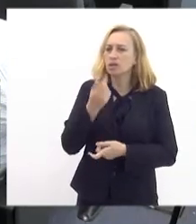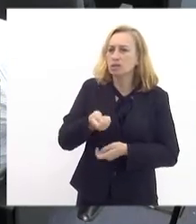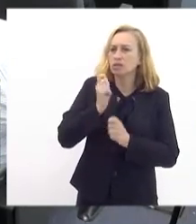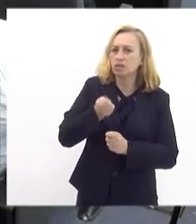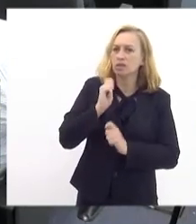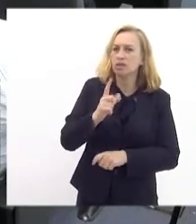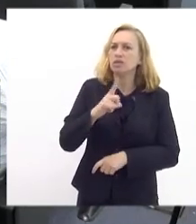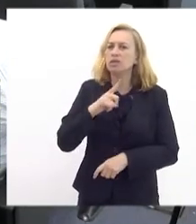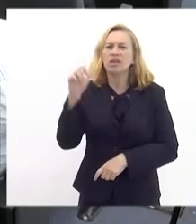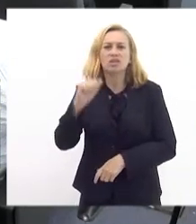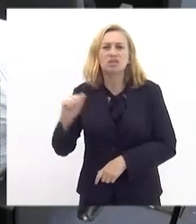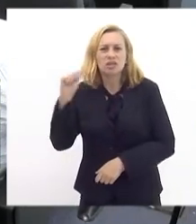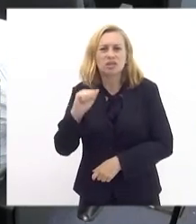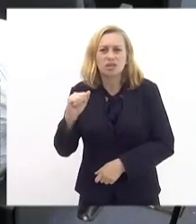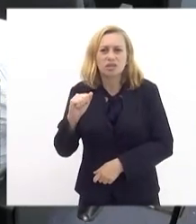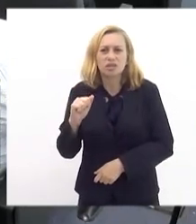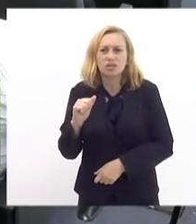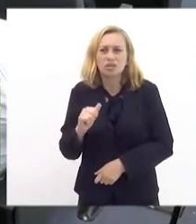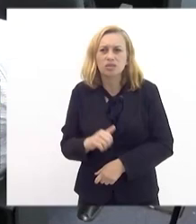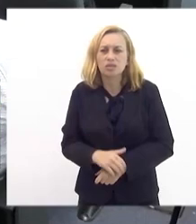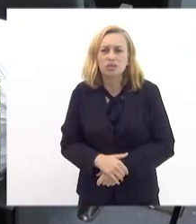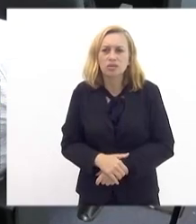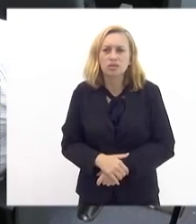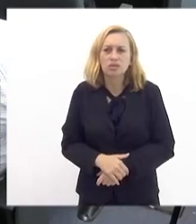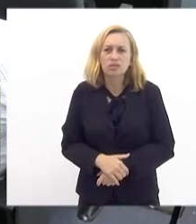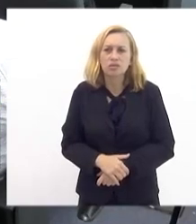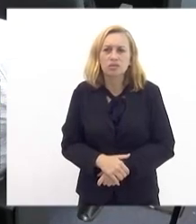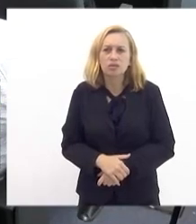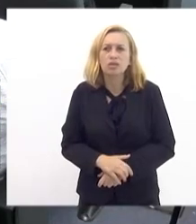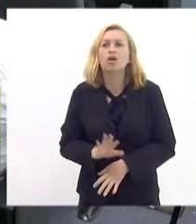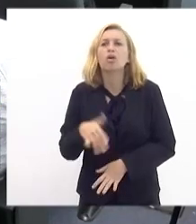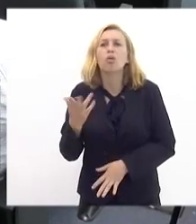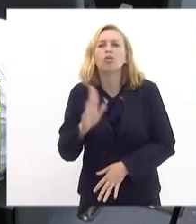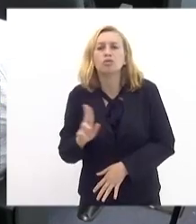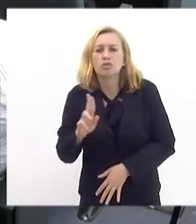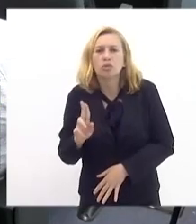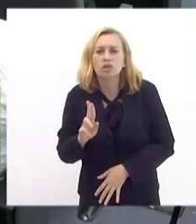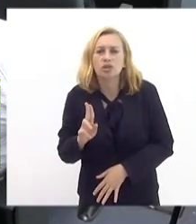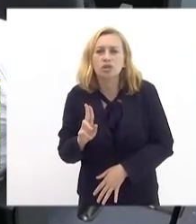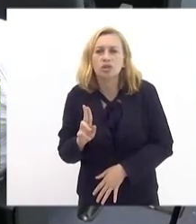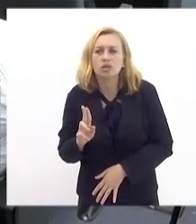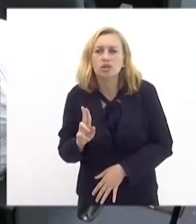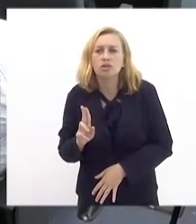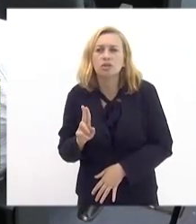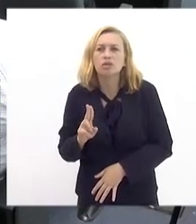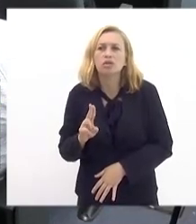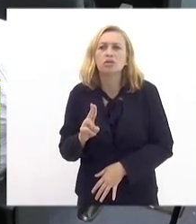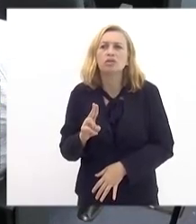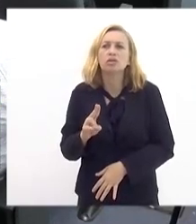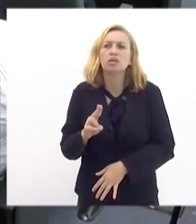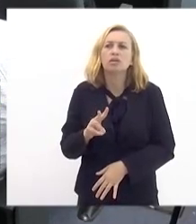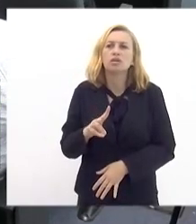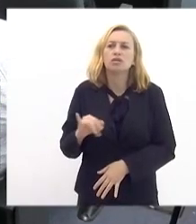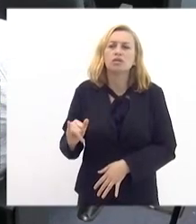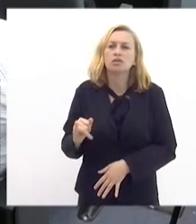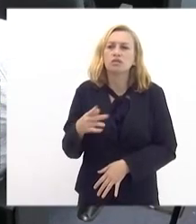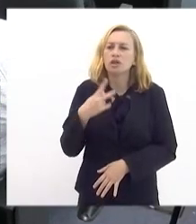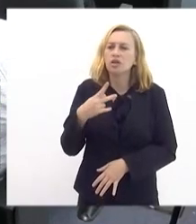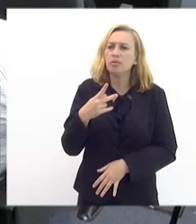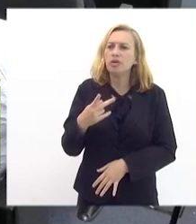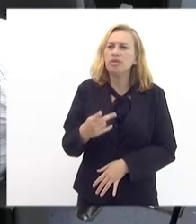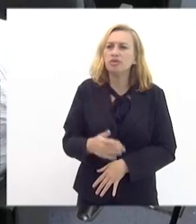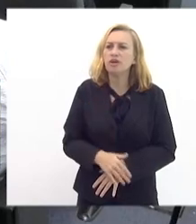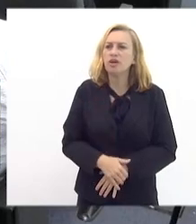de Sepetiba tem uma associação Qual o nome vai falar está aqui está aqui vai